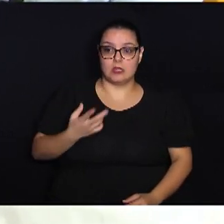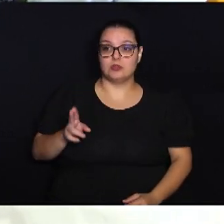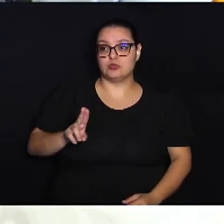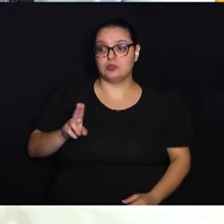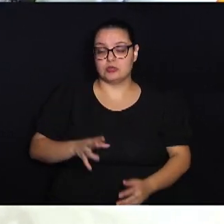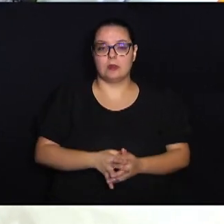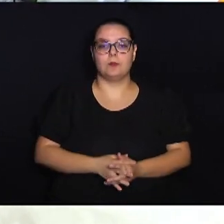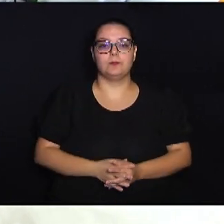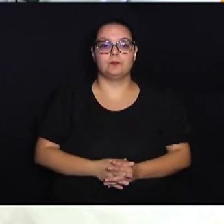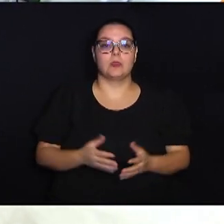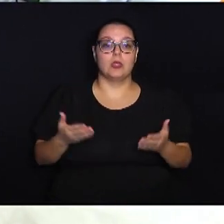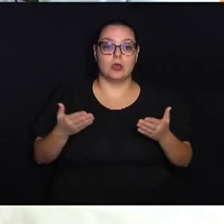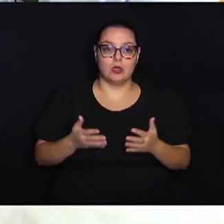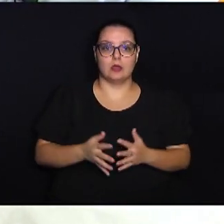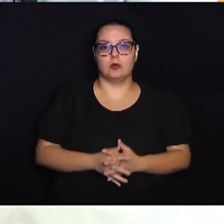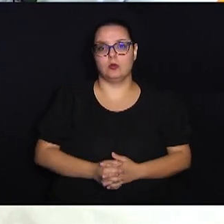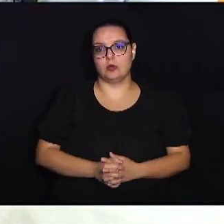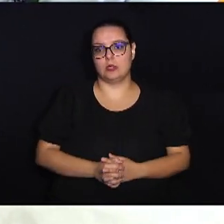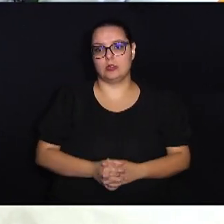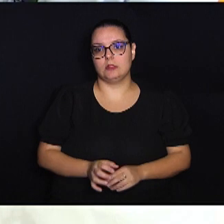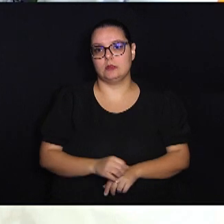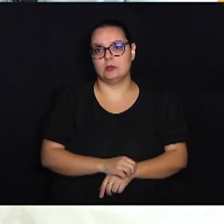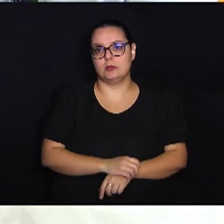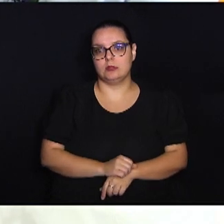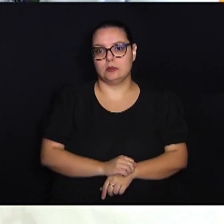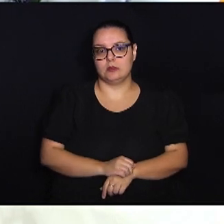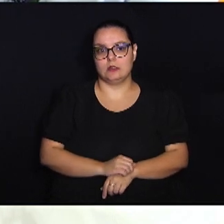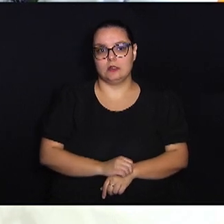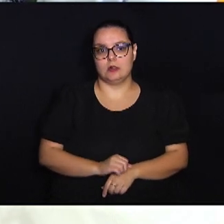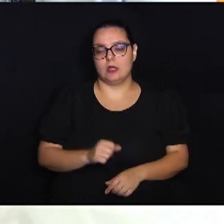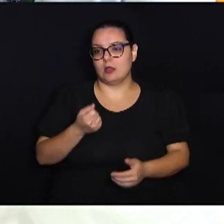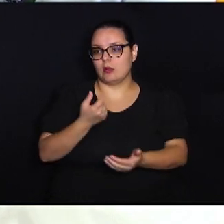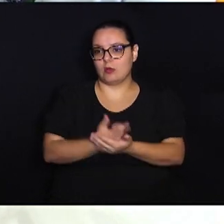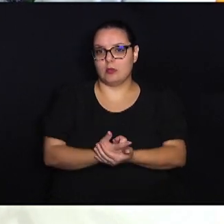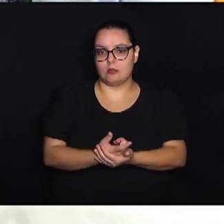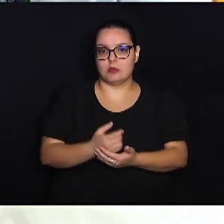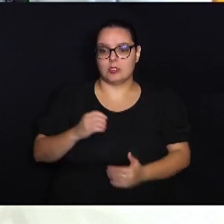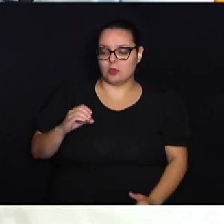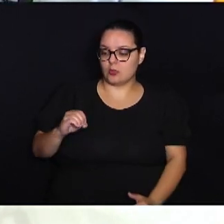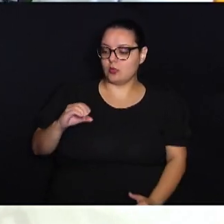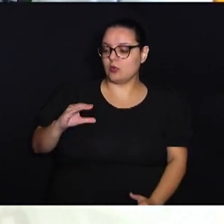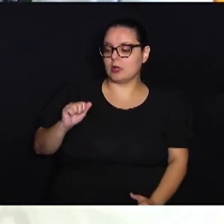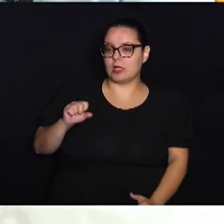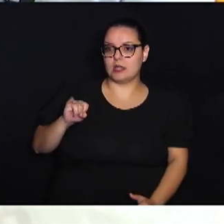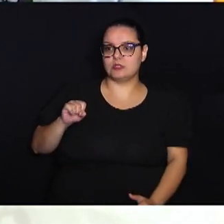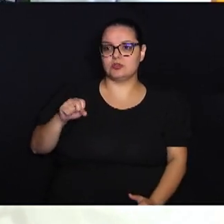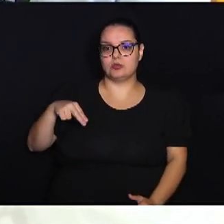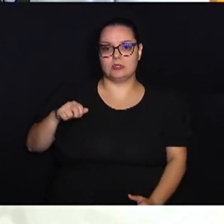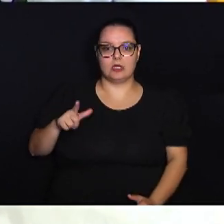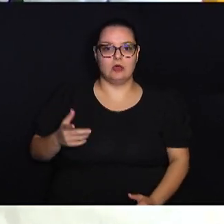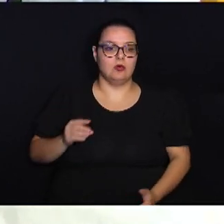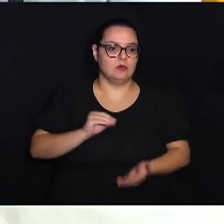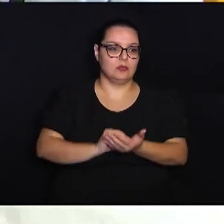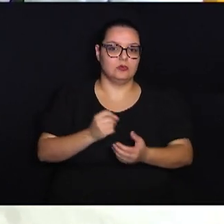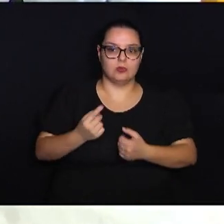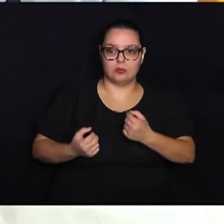de produzir no Brasil também aumenta. Em algum momento, esse aumento de custo vai ser repassado para o preço ao